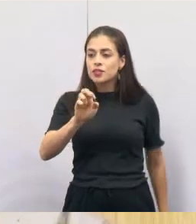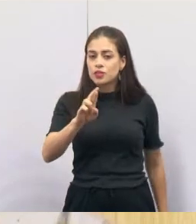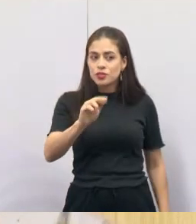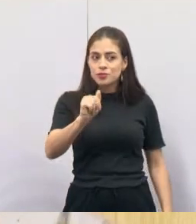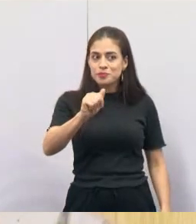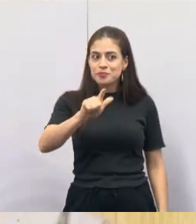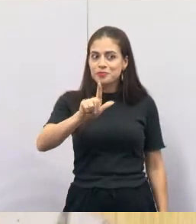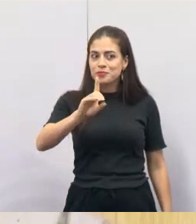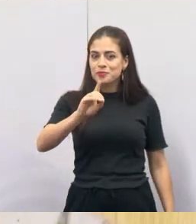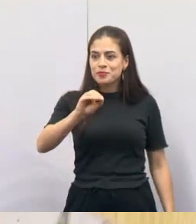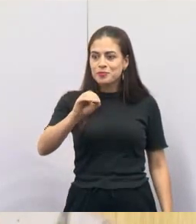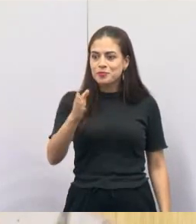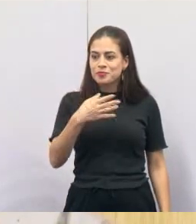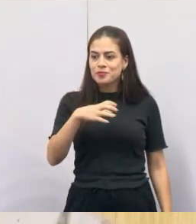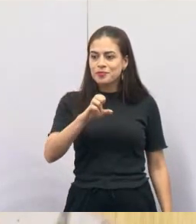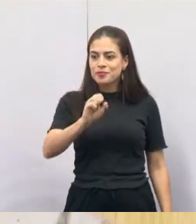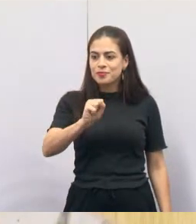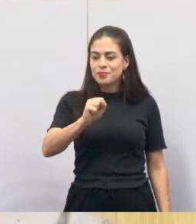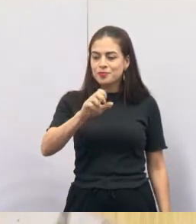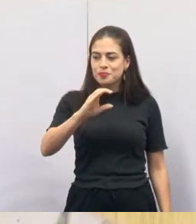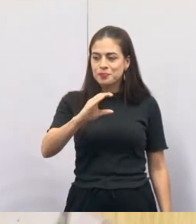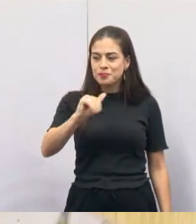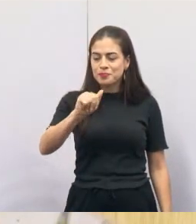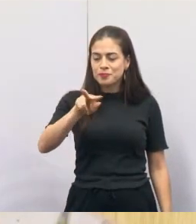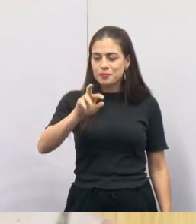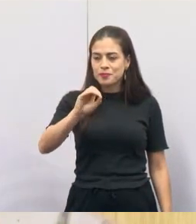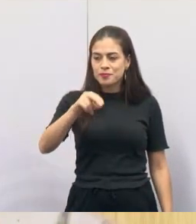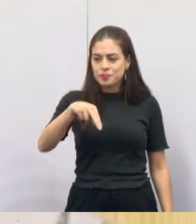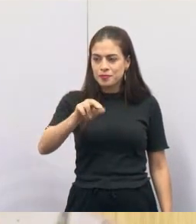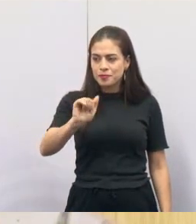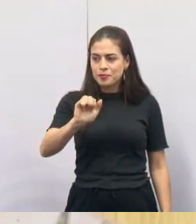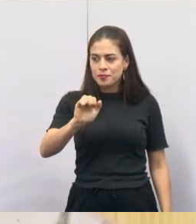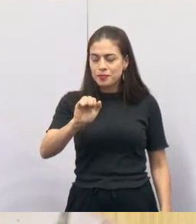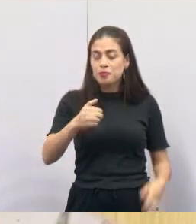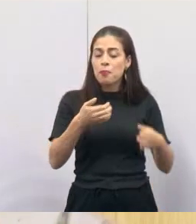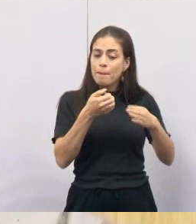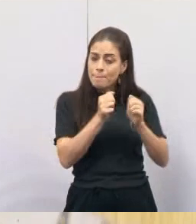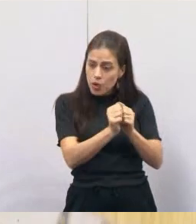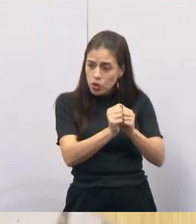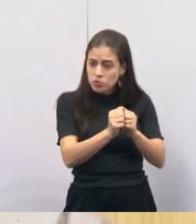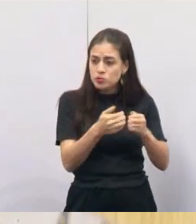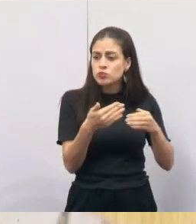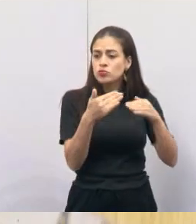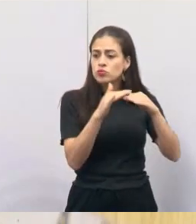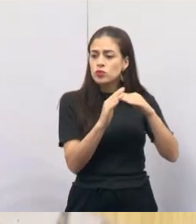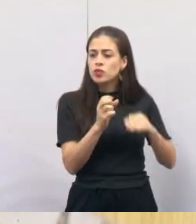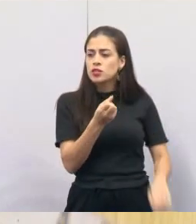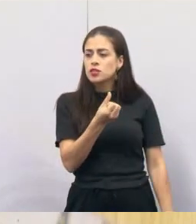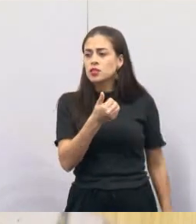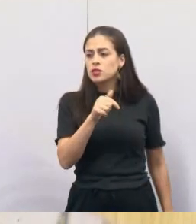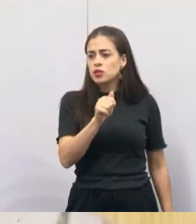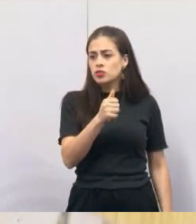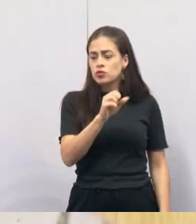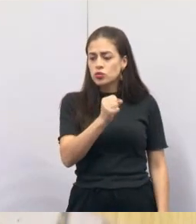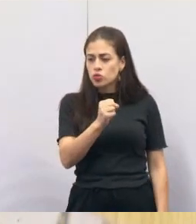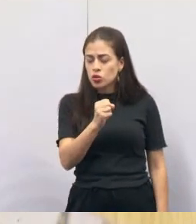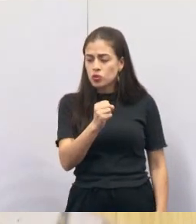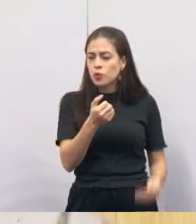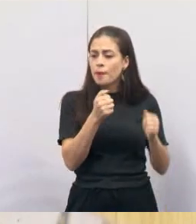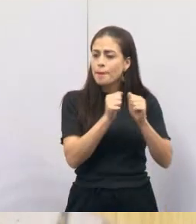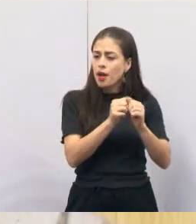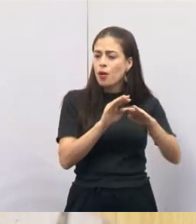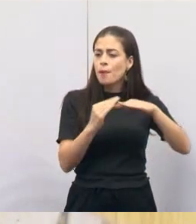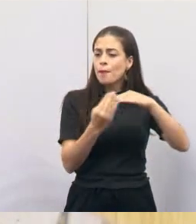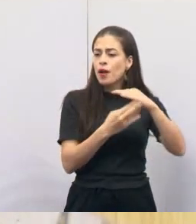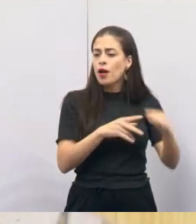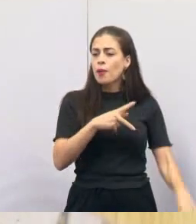números 618 e 622, na entrada do Jardim Primavera, sentido bairro da